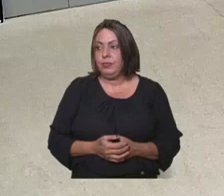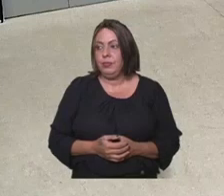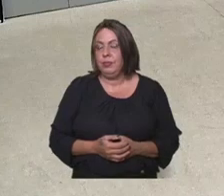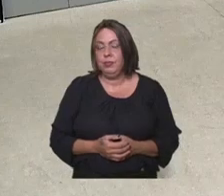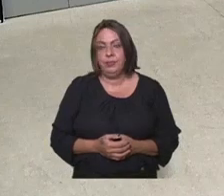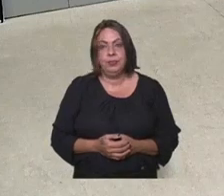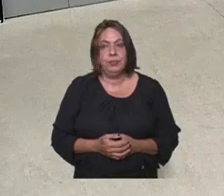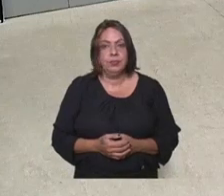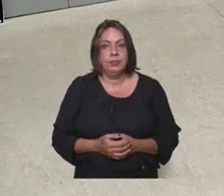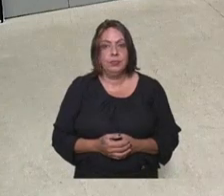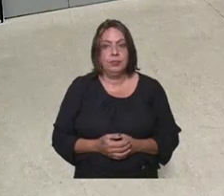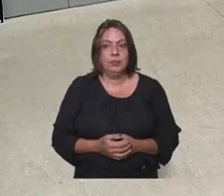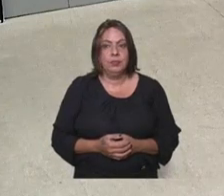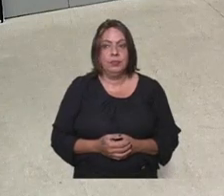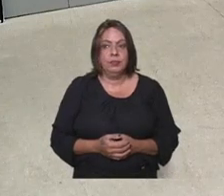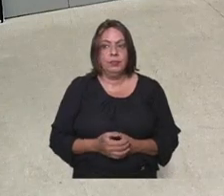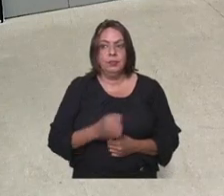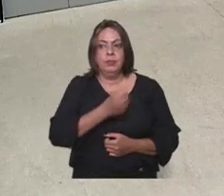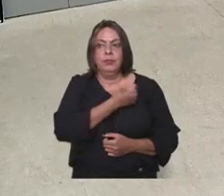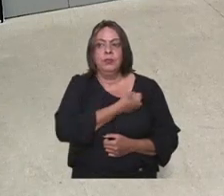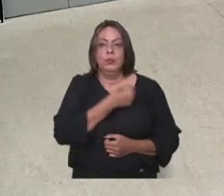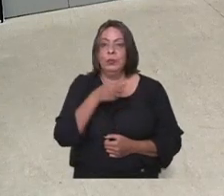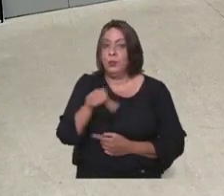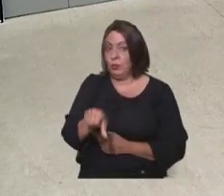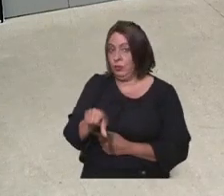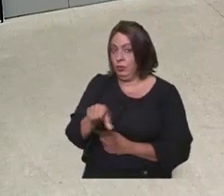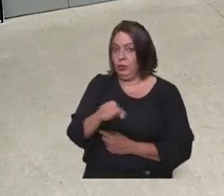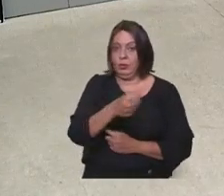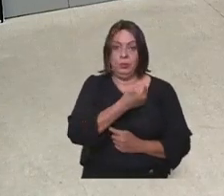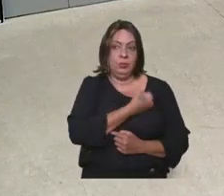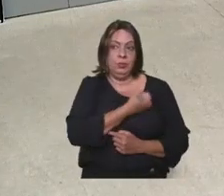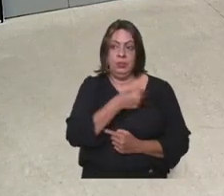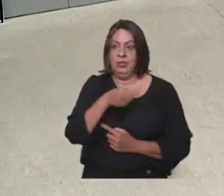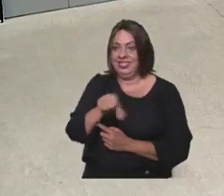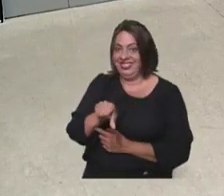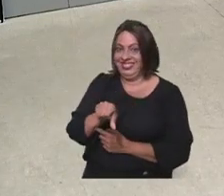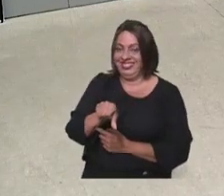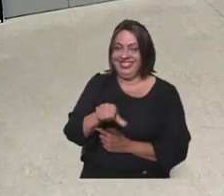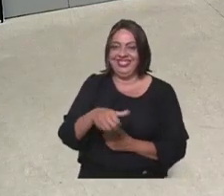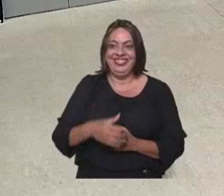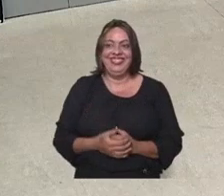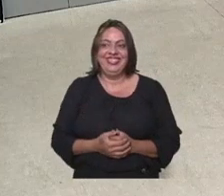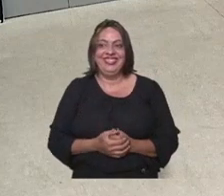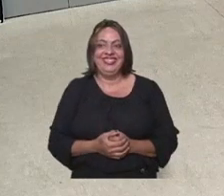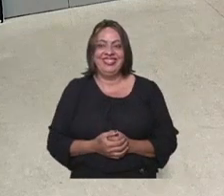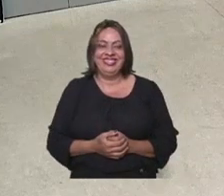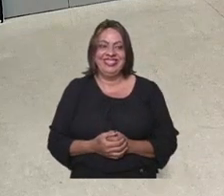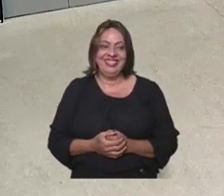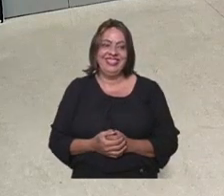31. 31 e número 9. Número 9. Número 9.